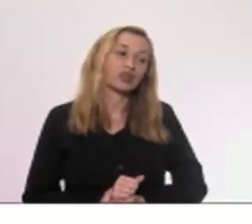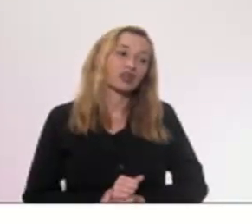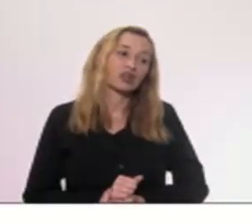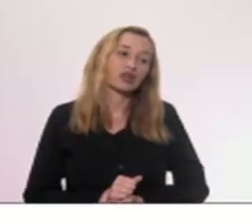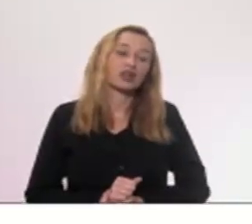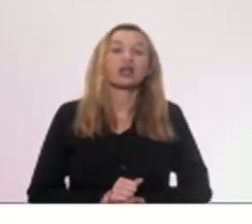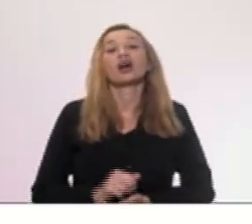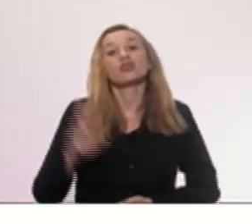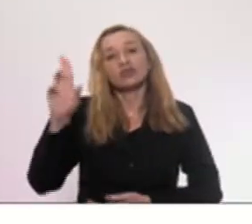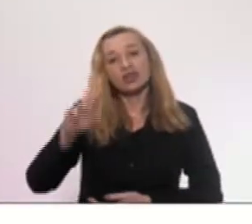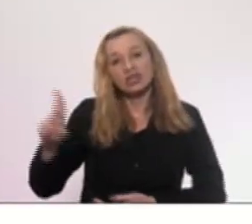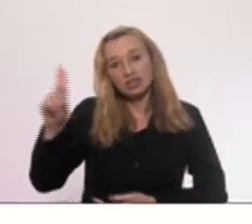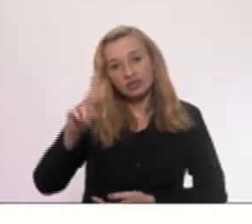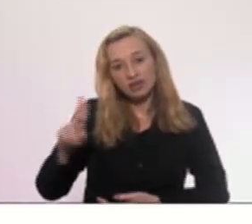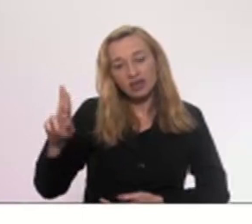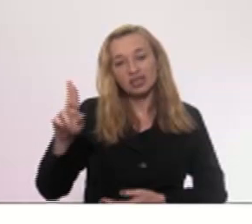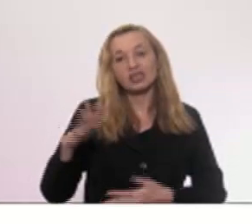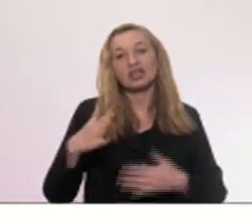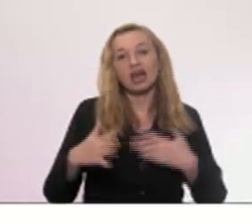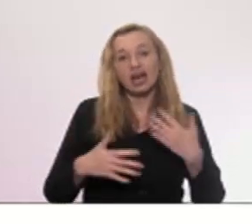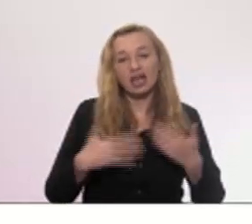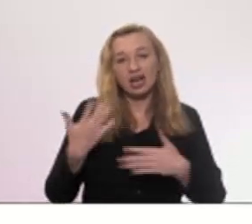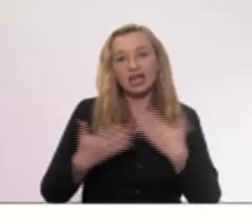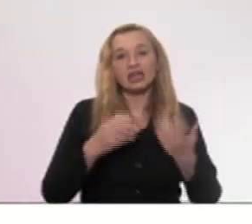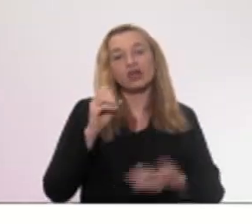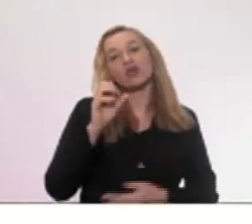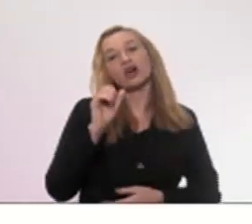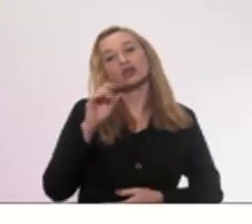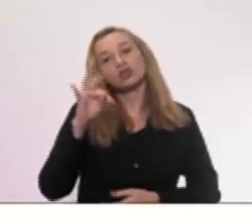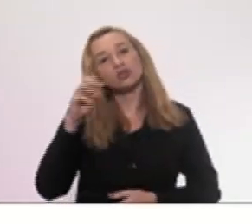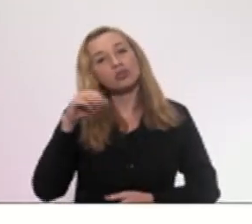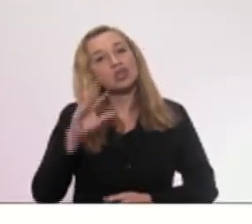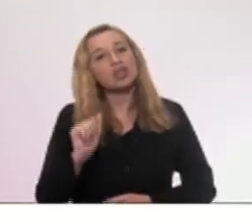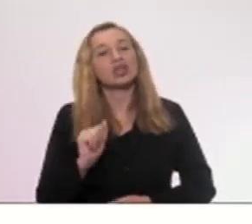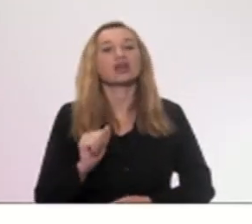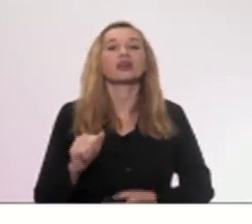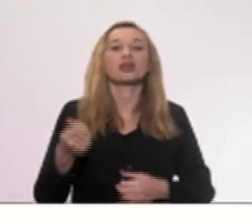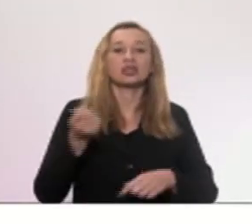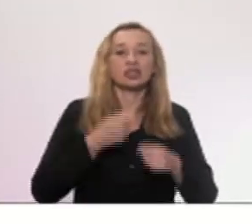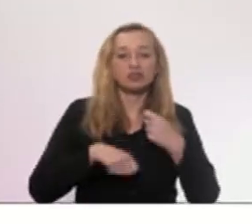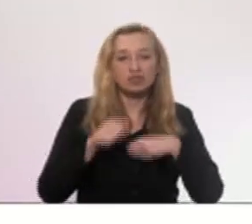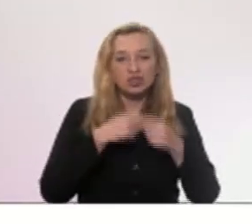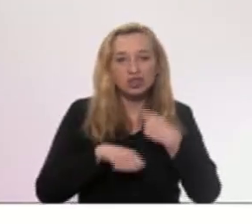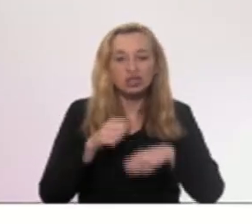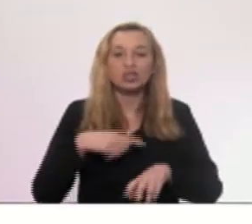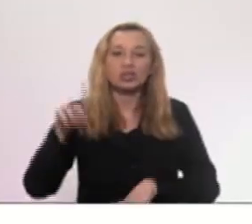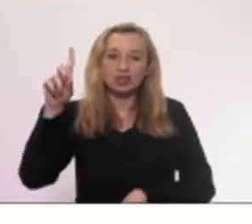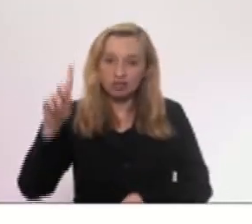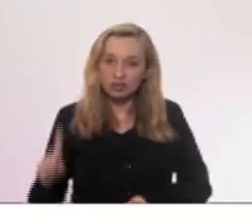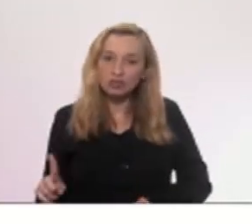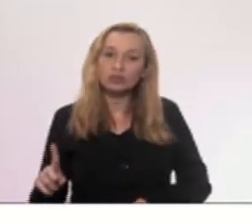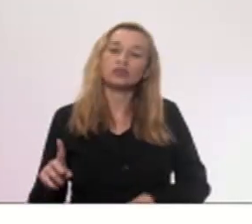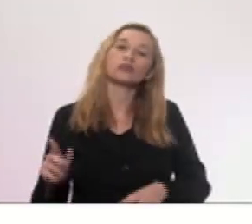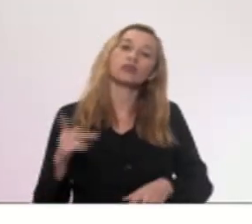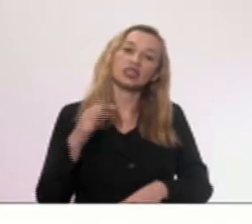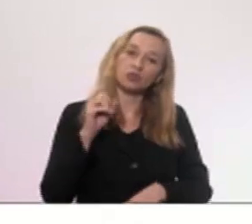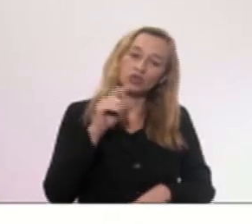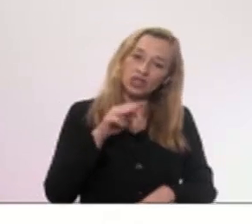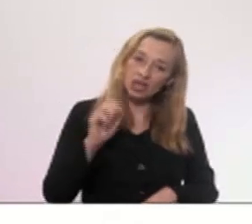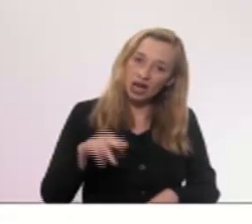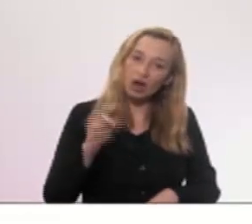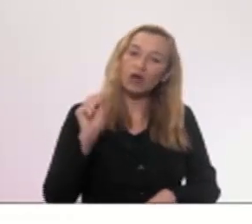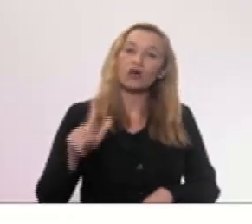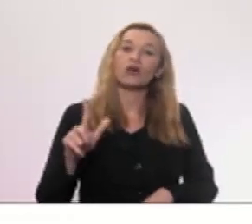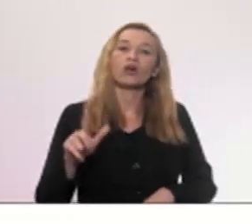reza: as universidades gozam de autonomia didático-científica, administrativa e de gestão financeira e patrimonial e obedecerão